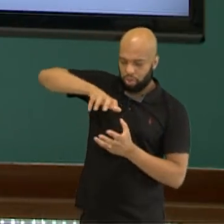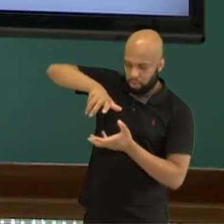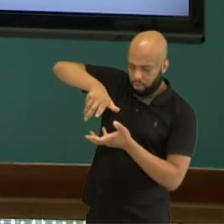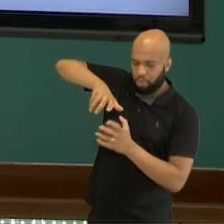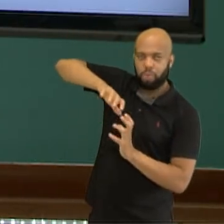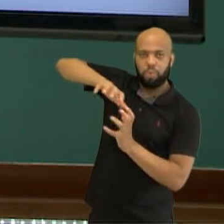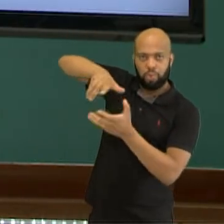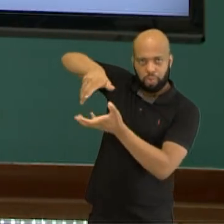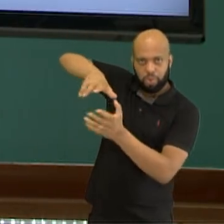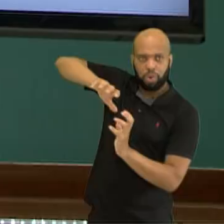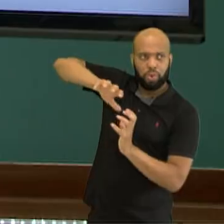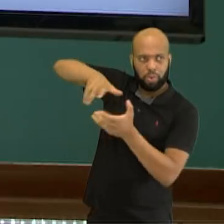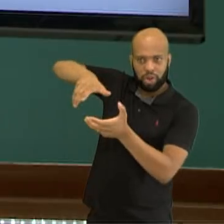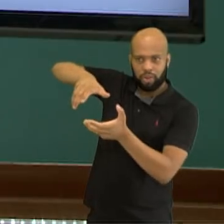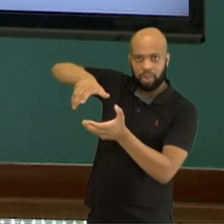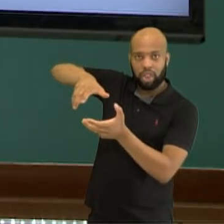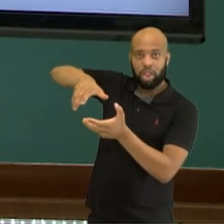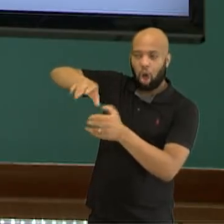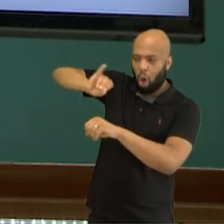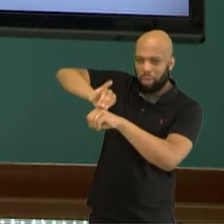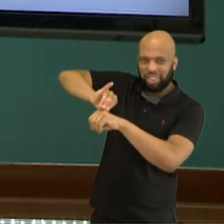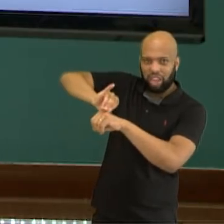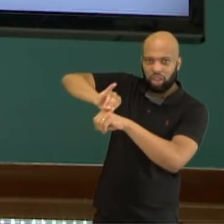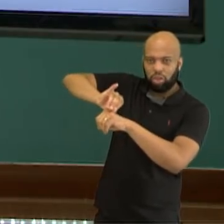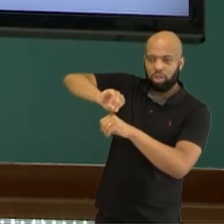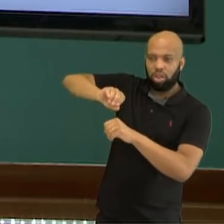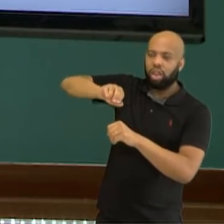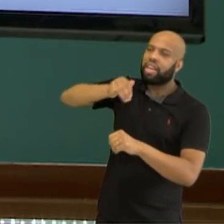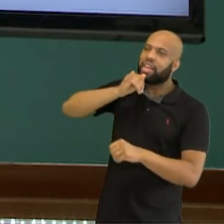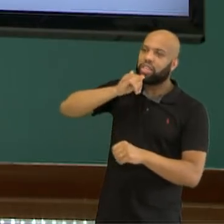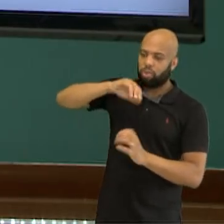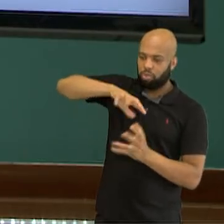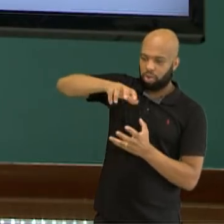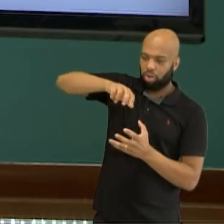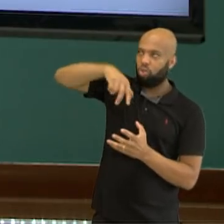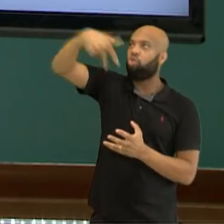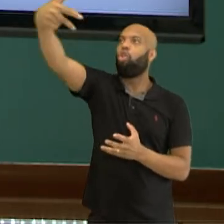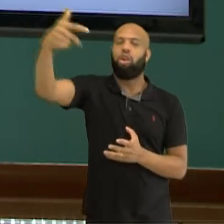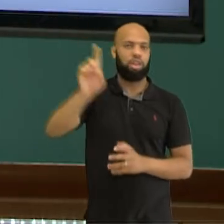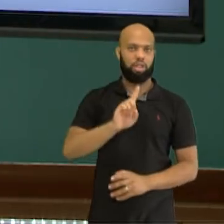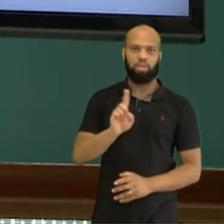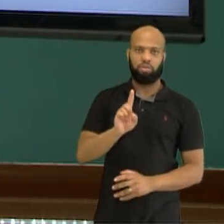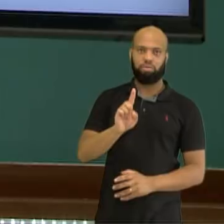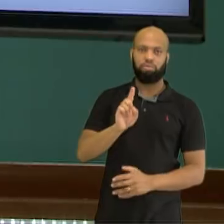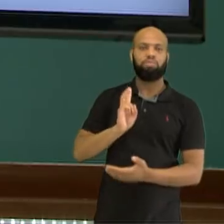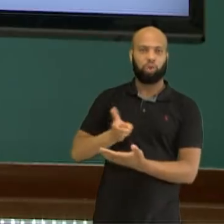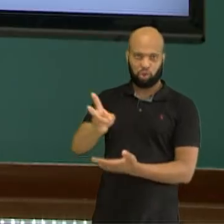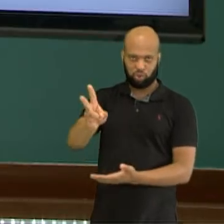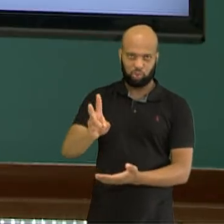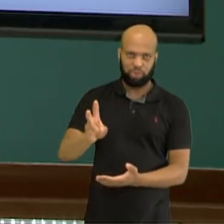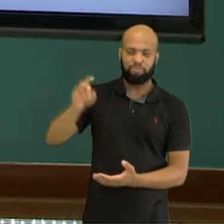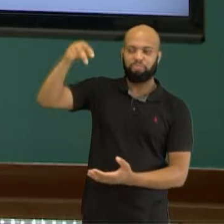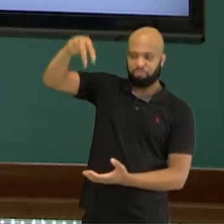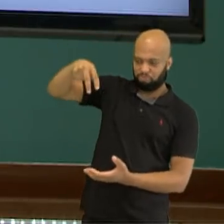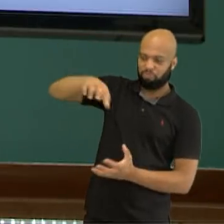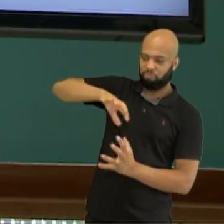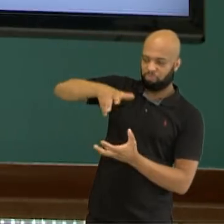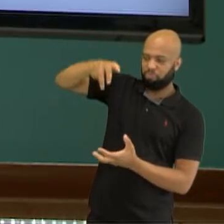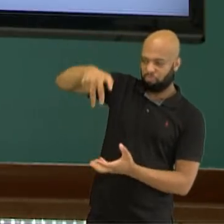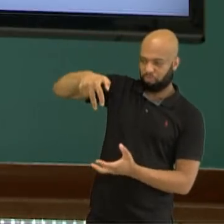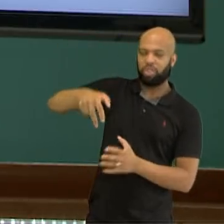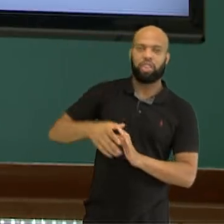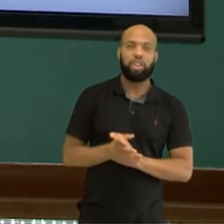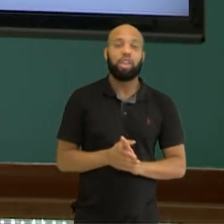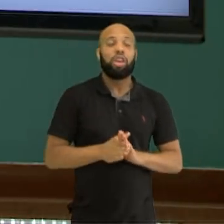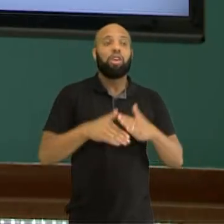os objetos, os corpos, não voam, por exemplo, para o espaço. Há constelações que são só